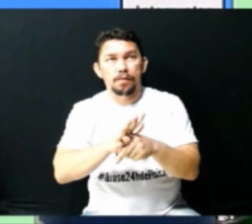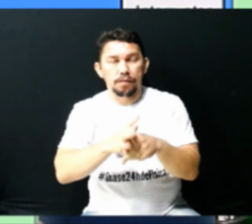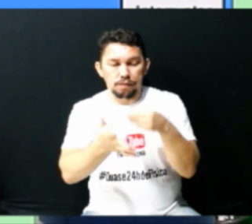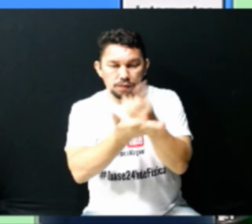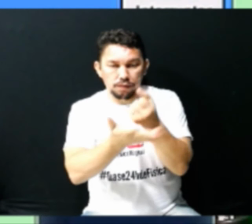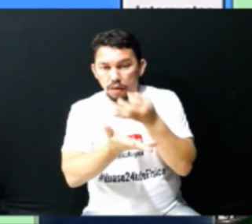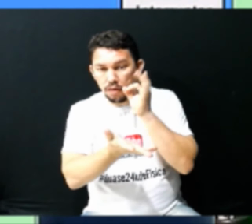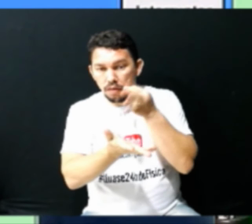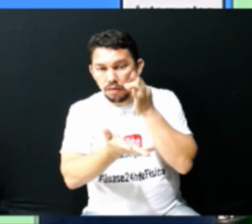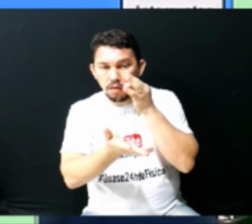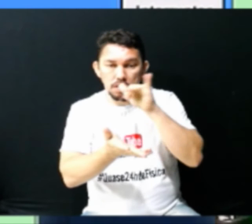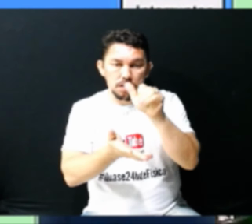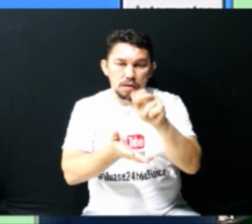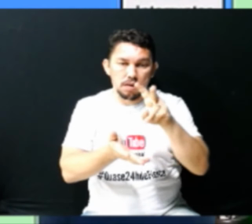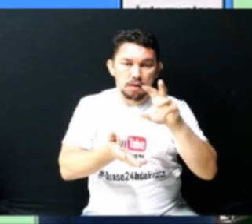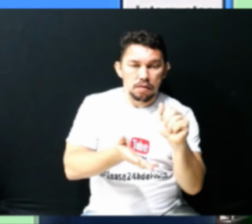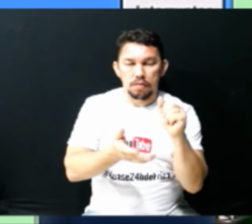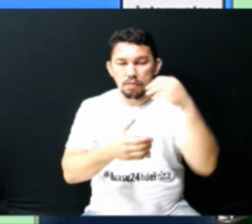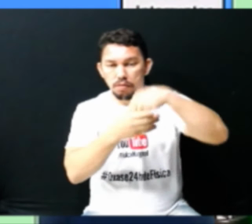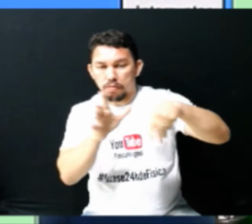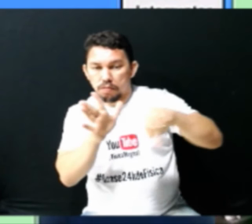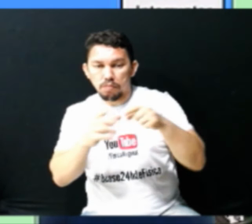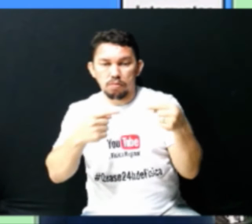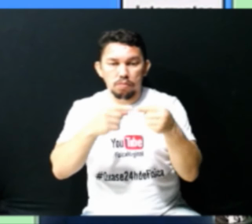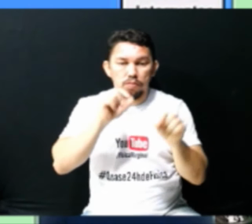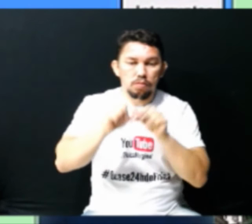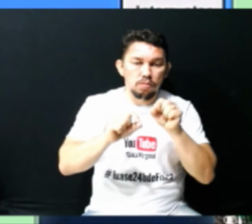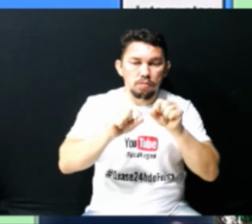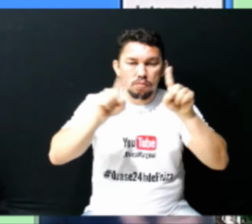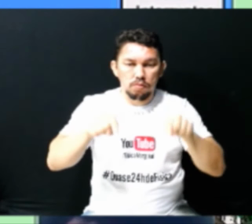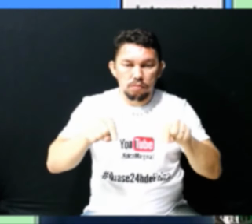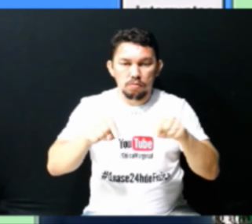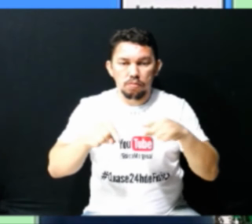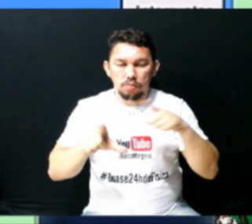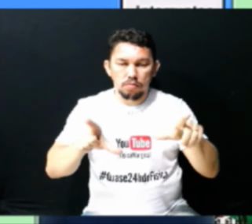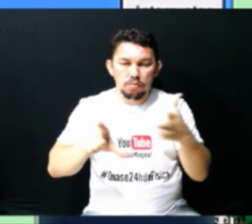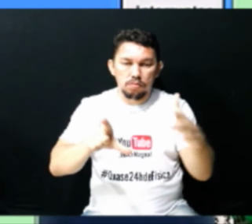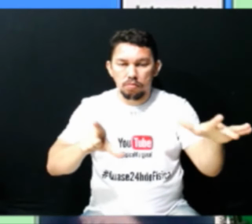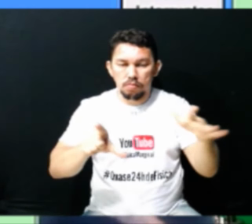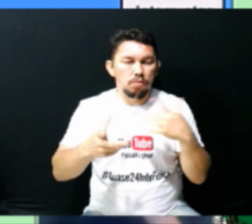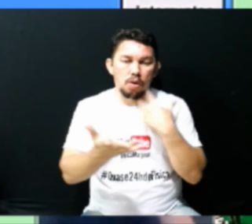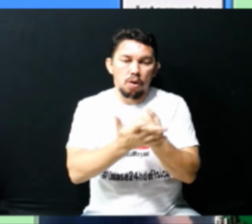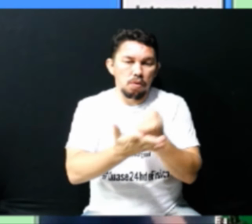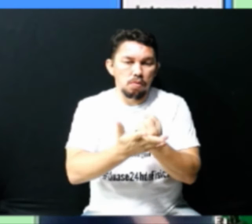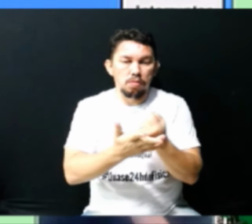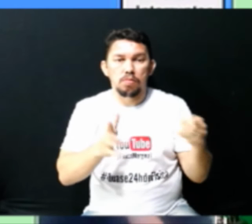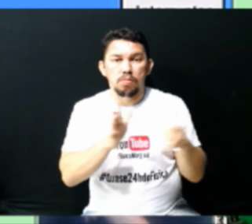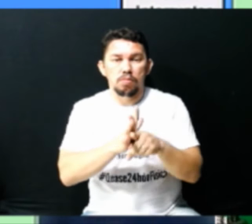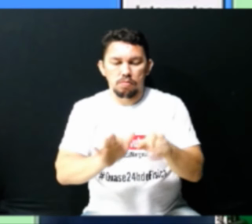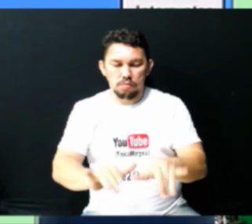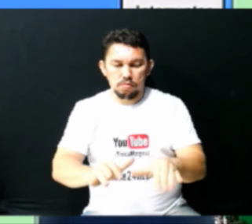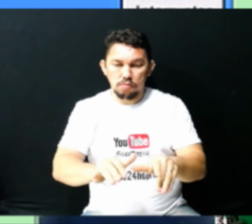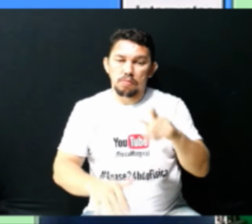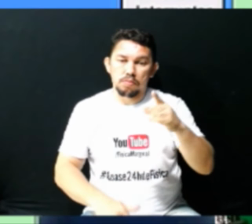você executa. Então, como é em Java, você não vai conseguir executar no seu smartphone, no seu tablet. Você vai conseguir executar bem no seu